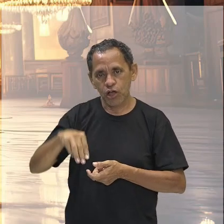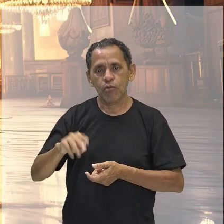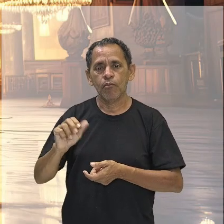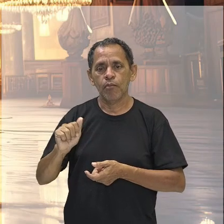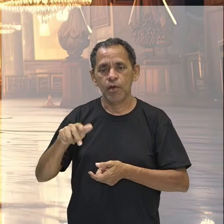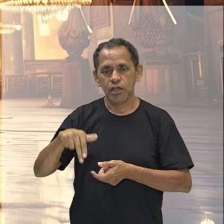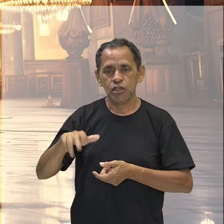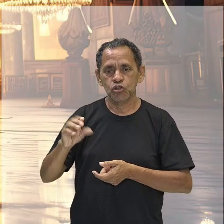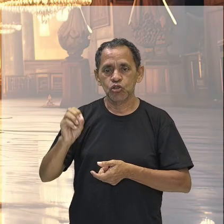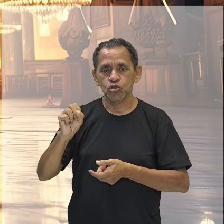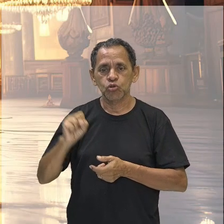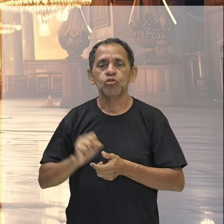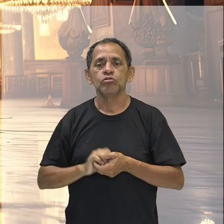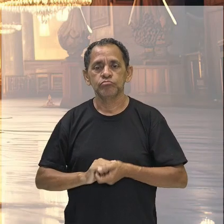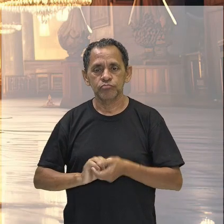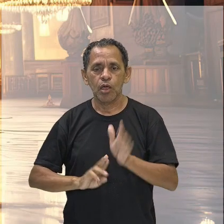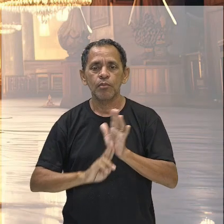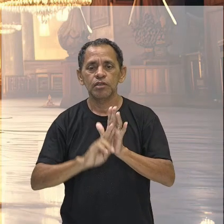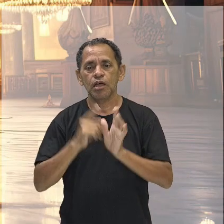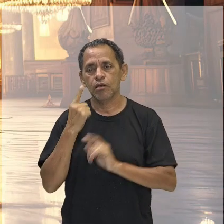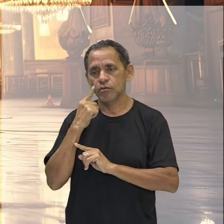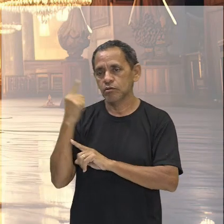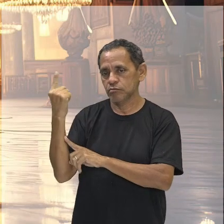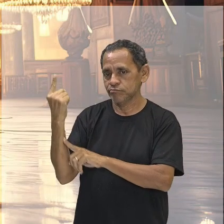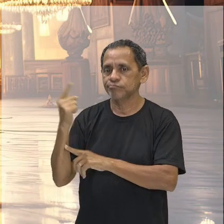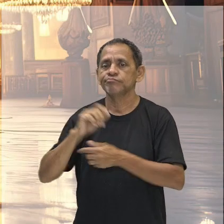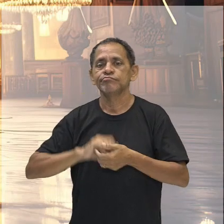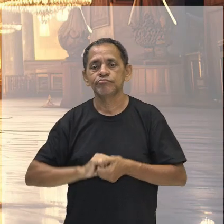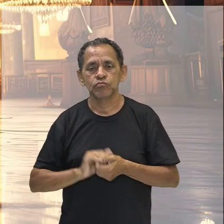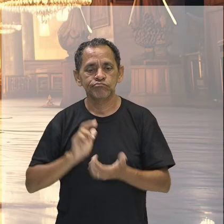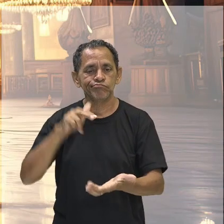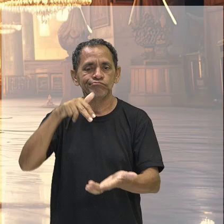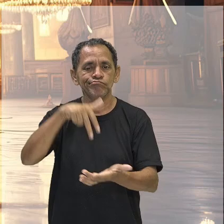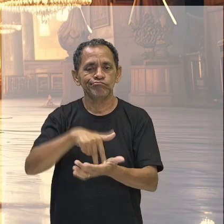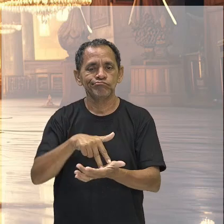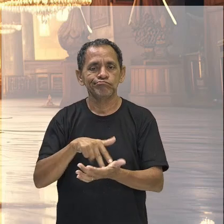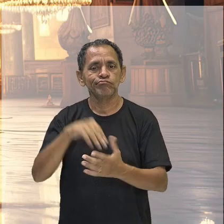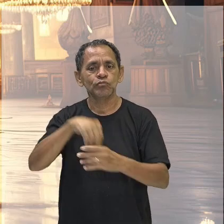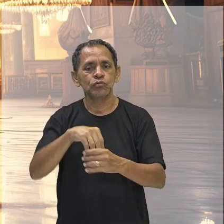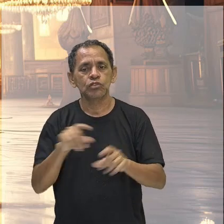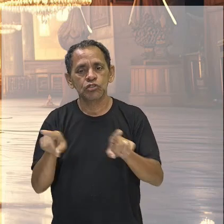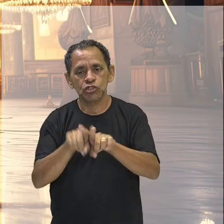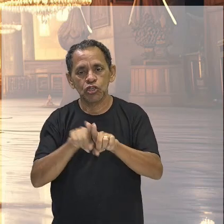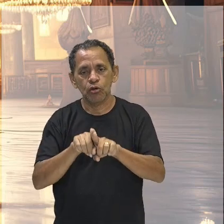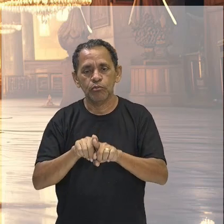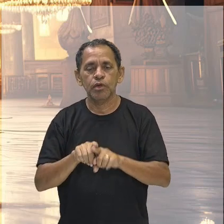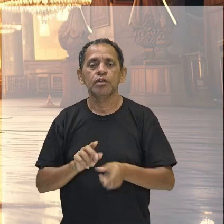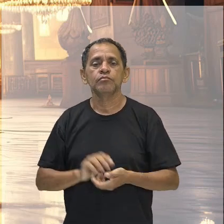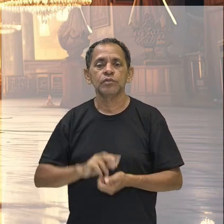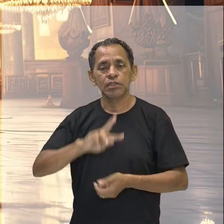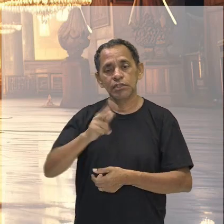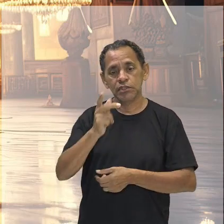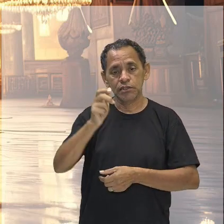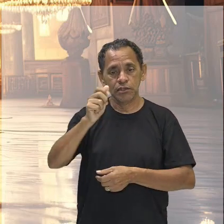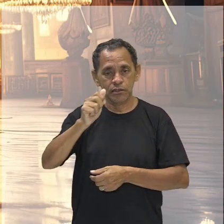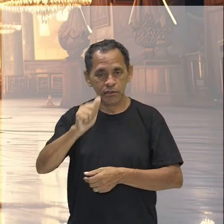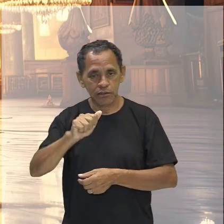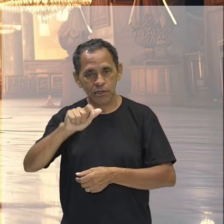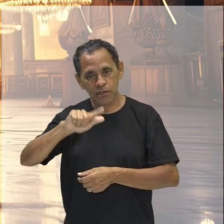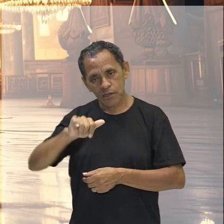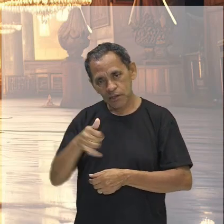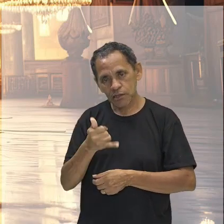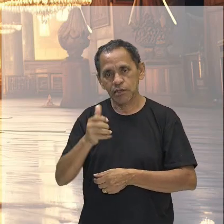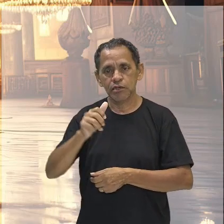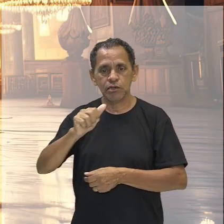e aqui eu trago para vocês, então, né, estou dentro aqui da Ágia Sofia, que é, então, a igreja de Santa